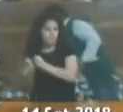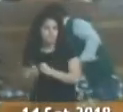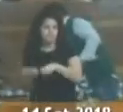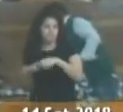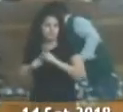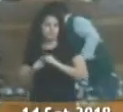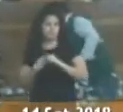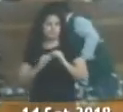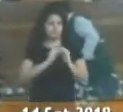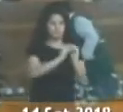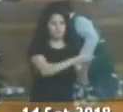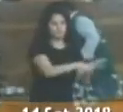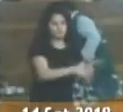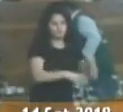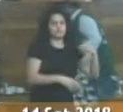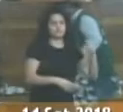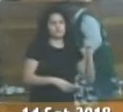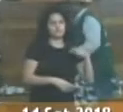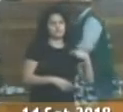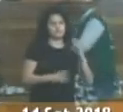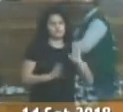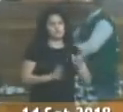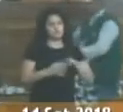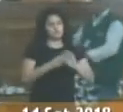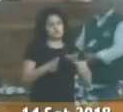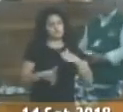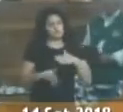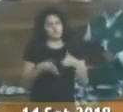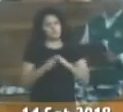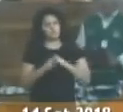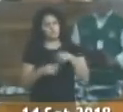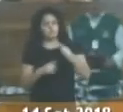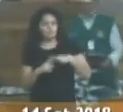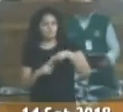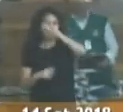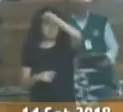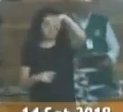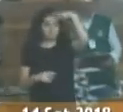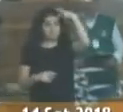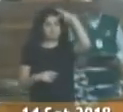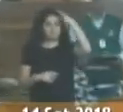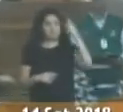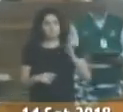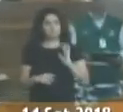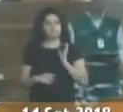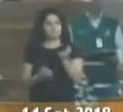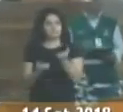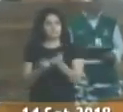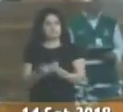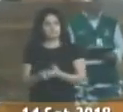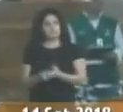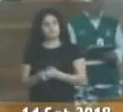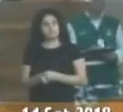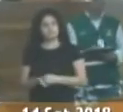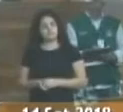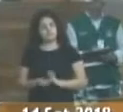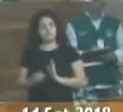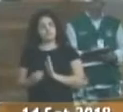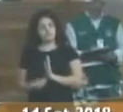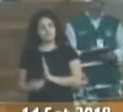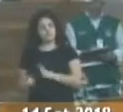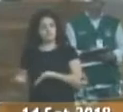Grande das Palmas. Já botei o meu barco à disposição, que a prefeitura pelo menos arcasse pelo menos com o combustível.